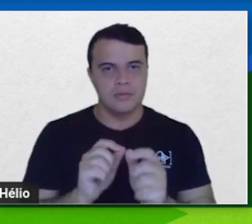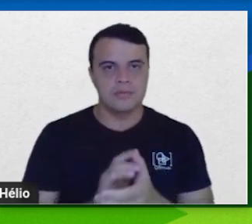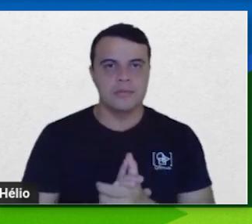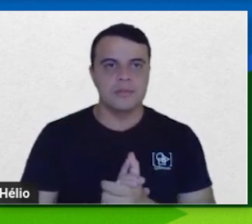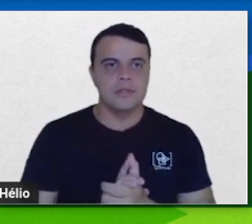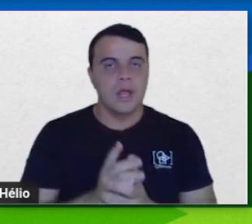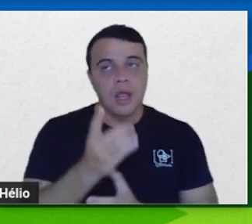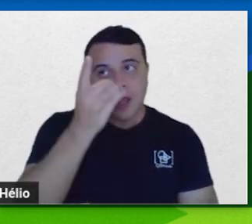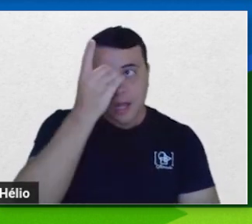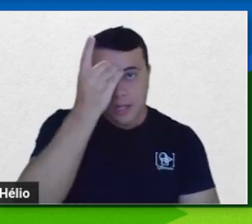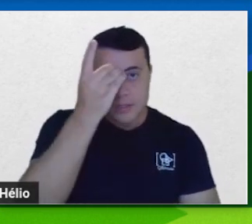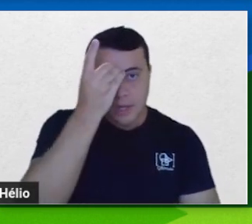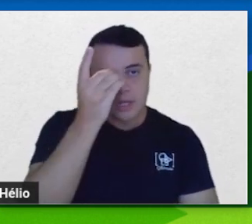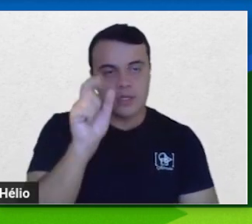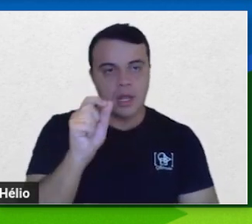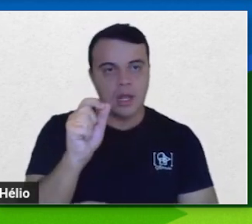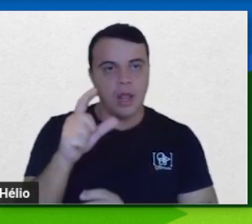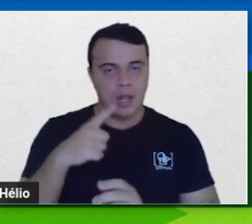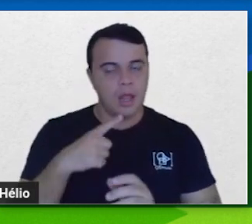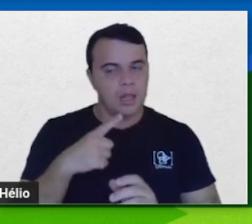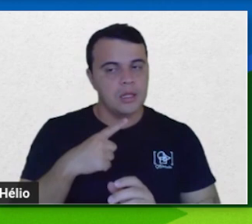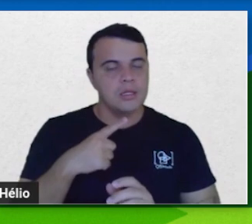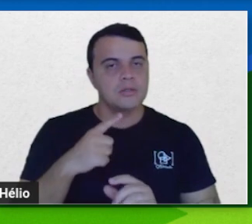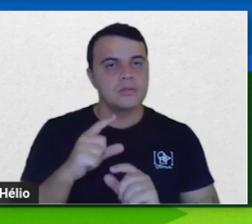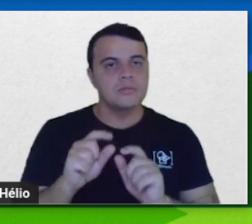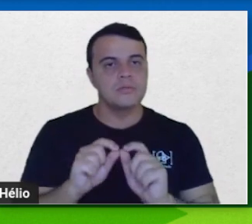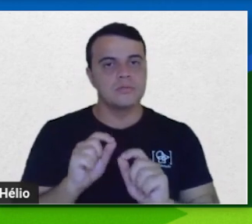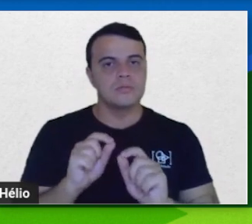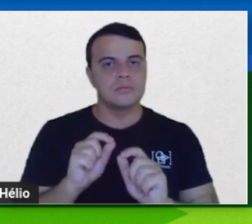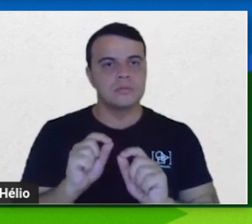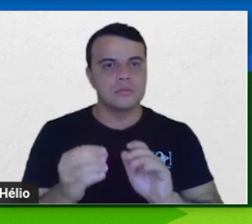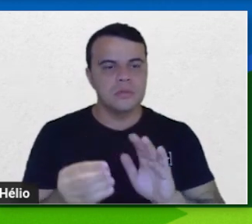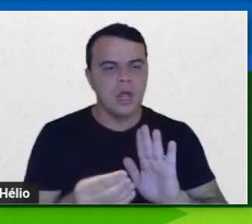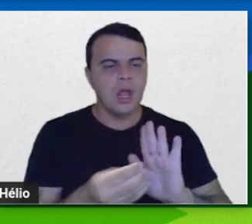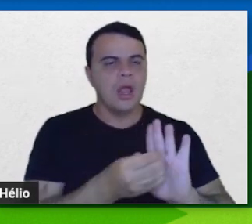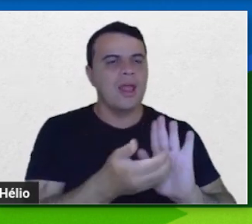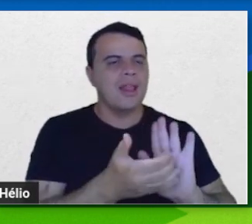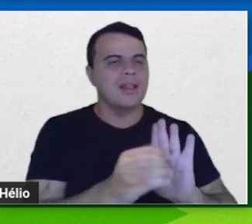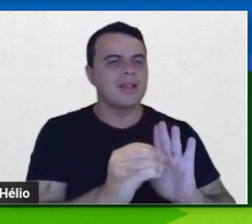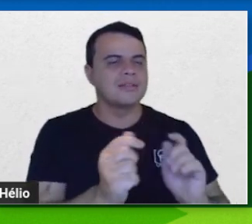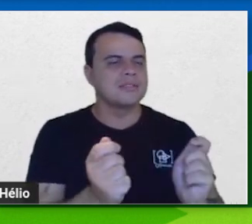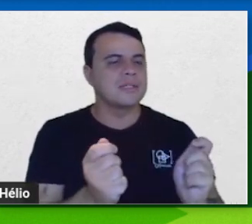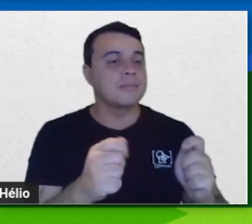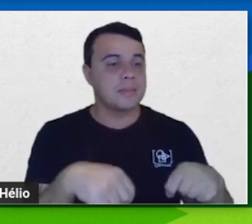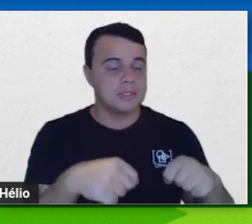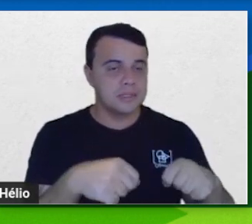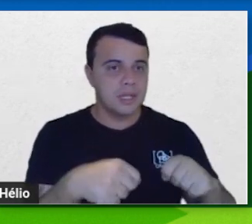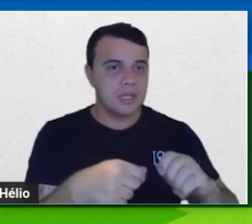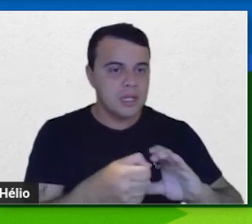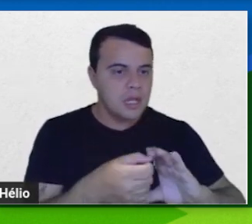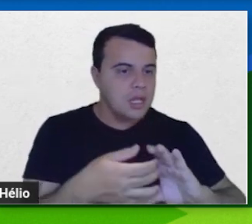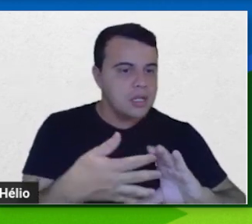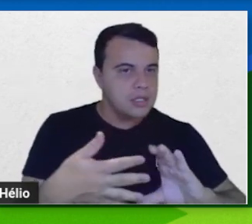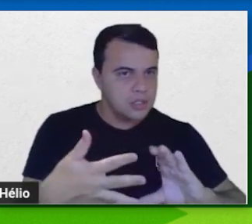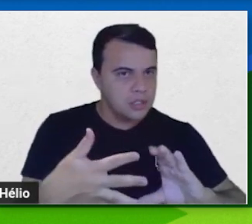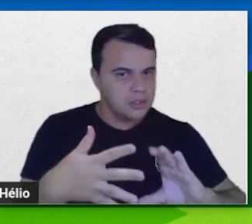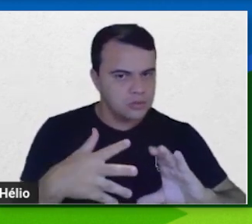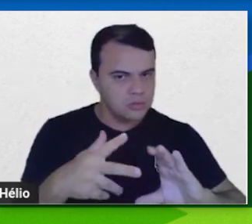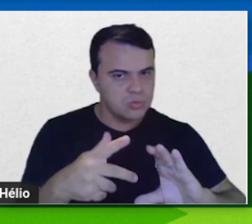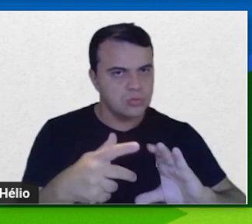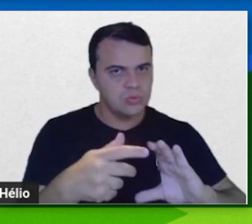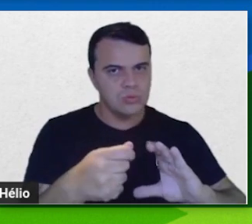a criatividade, ela faz parte das 10 habilidades gerais, né, que se devem